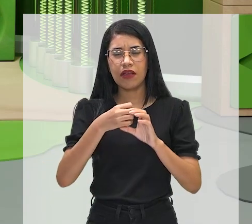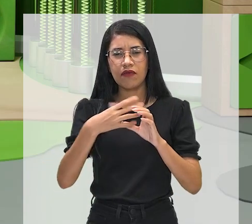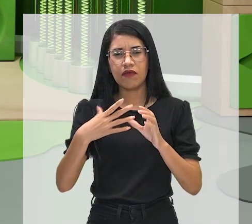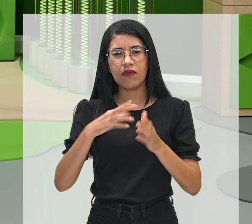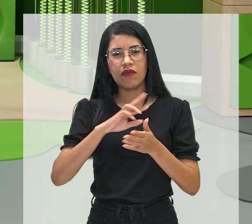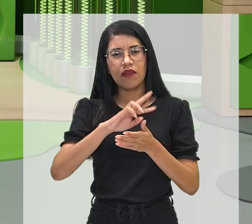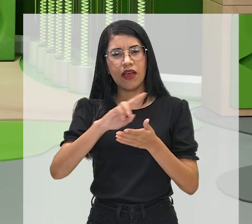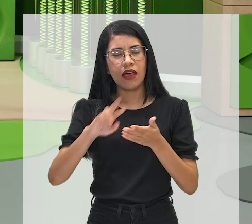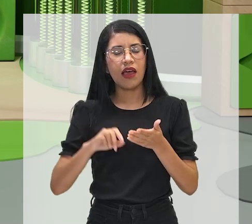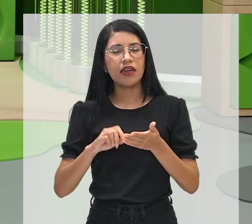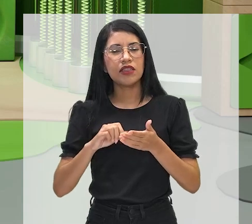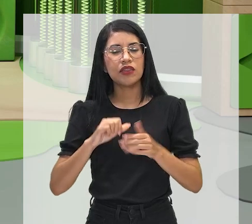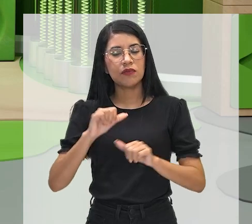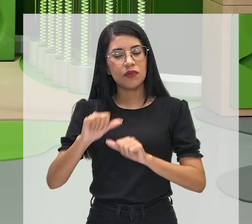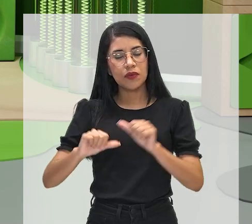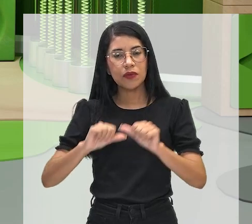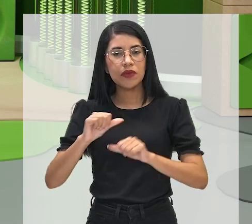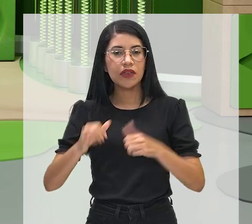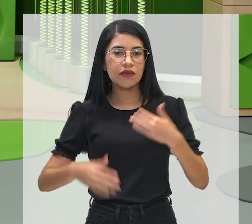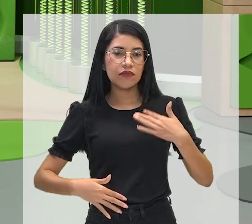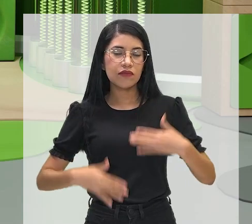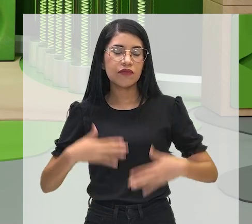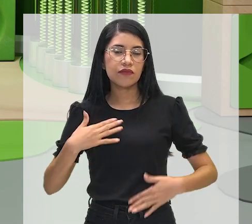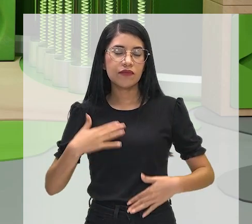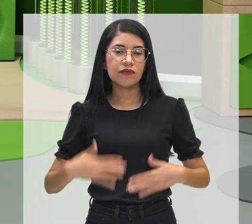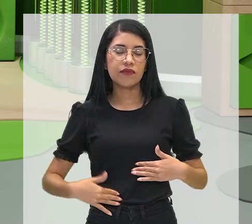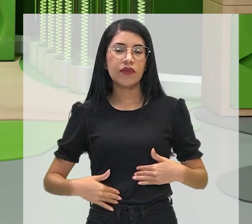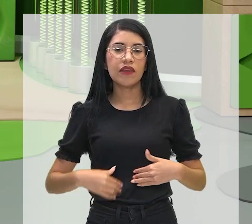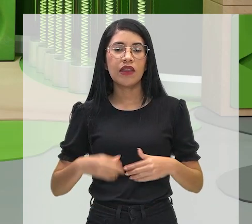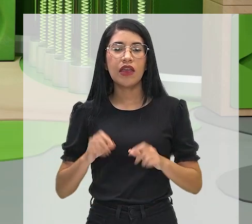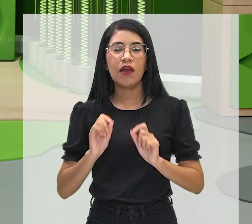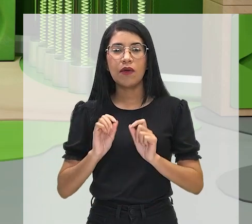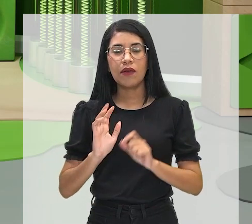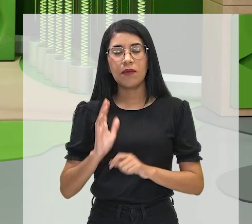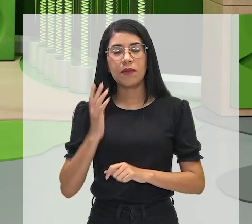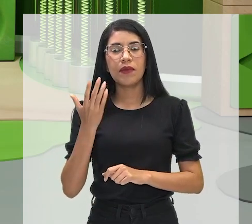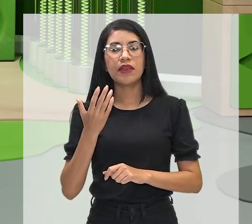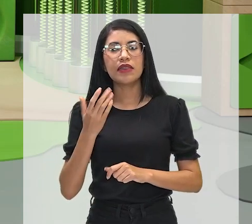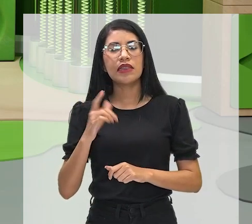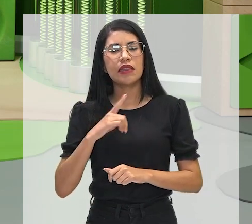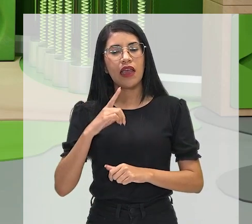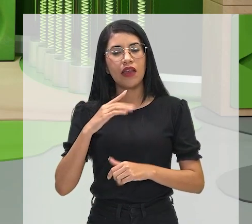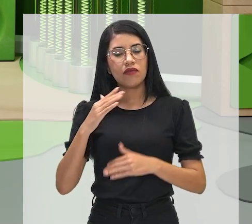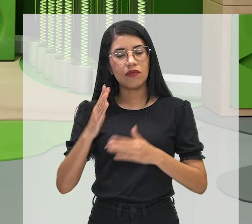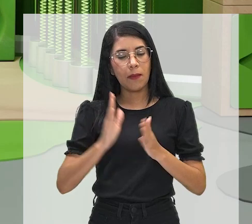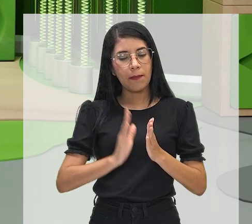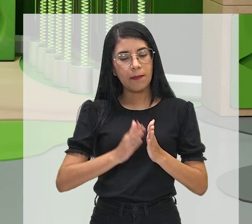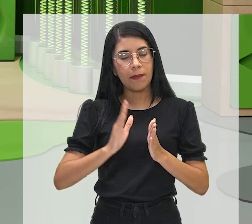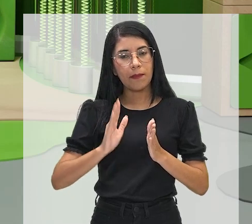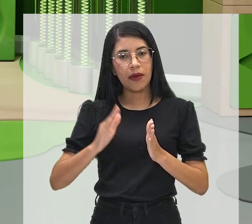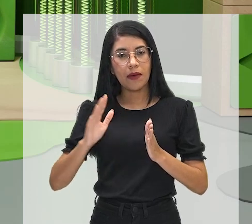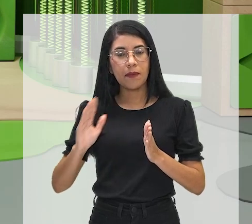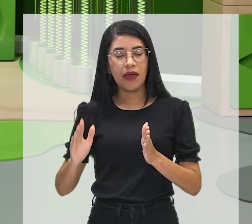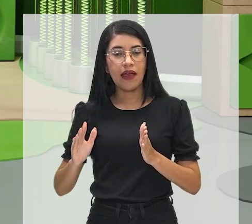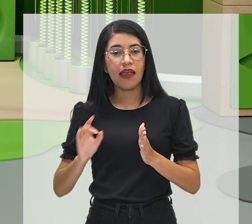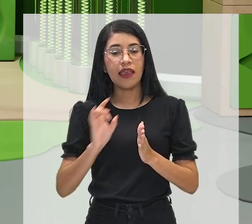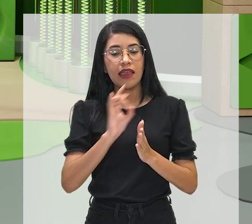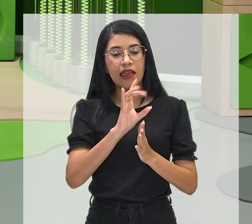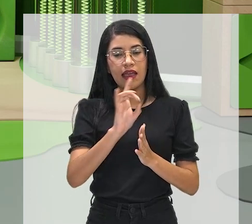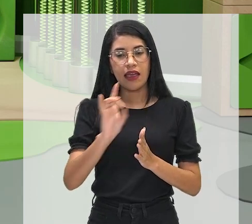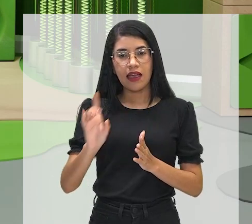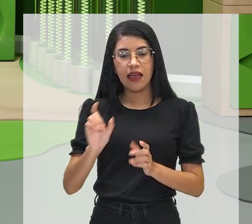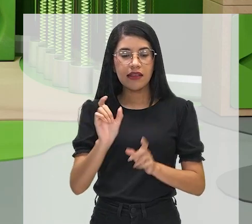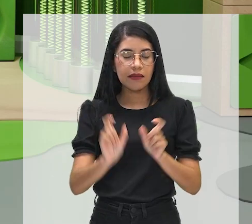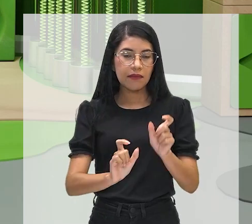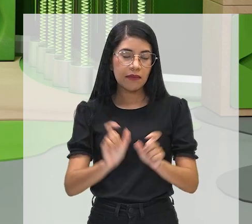vai ocorrer no corpo humano. Essas transformações, elas vão levar um determinado tempo para acontecer e para cada pessoa